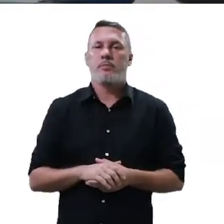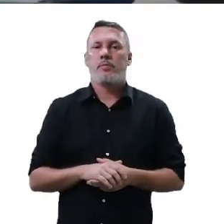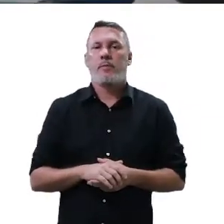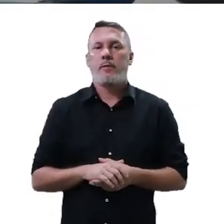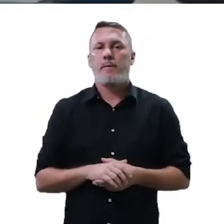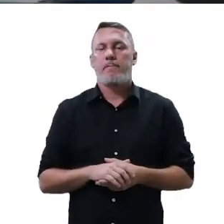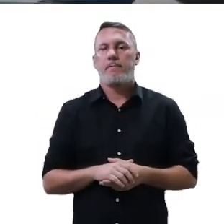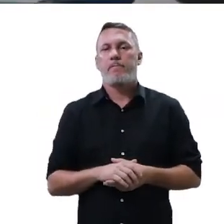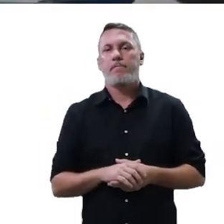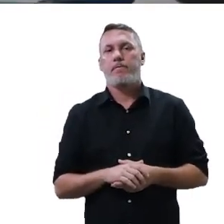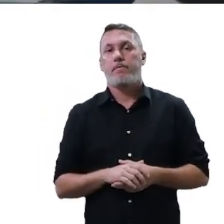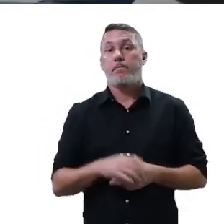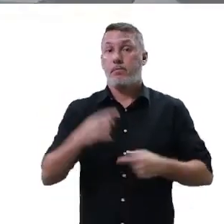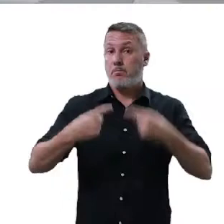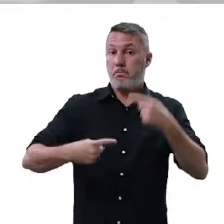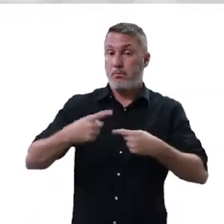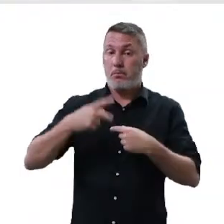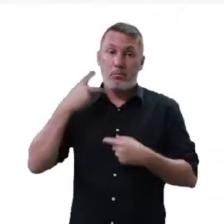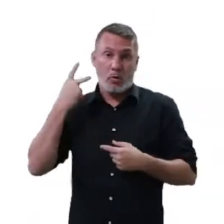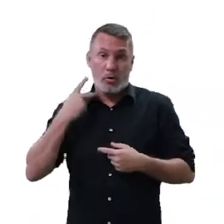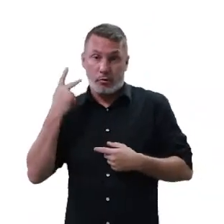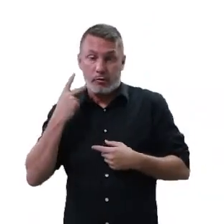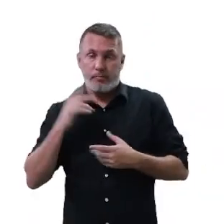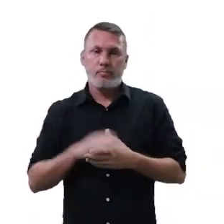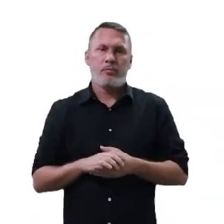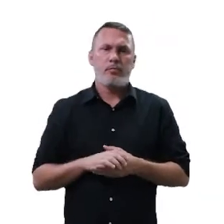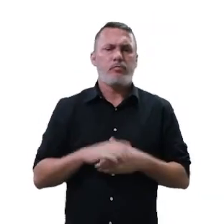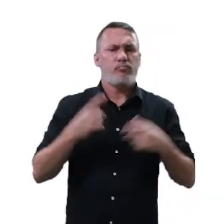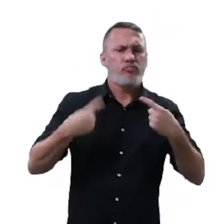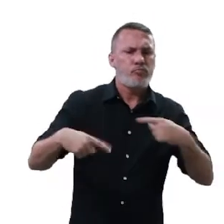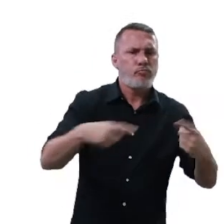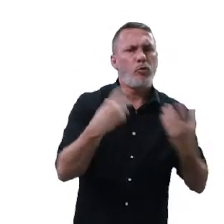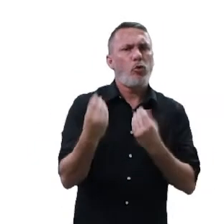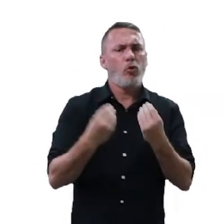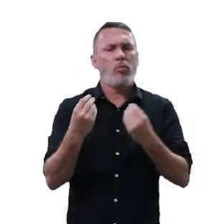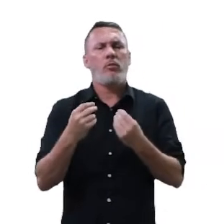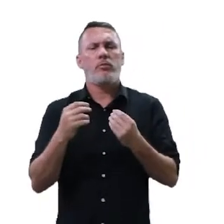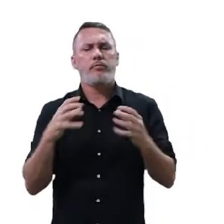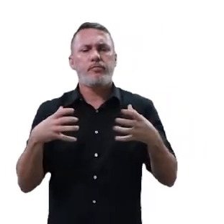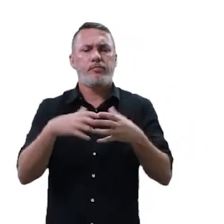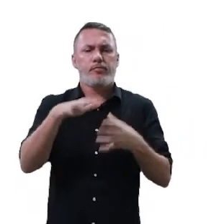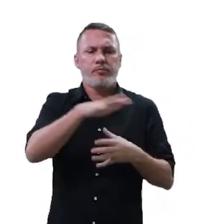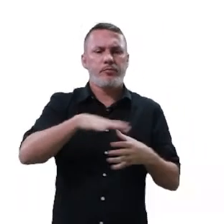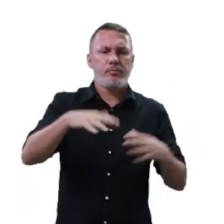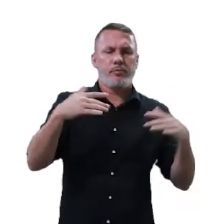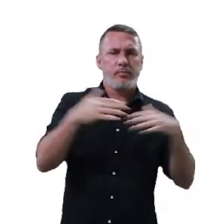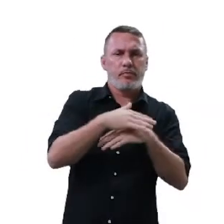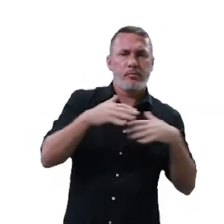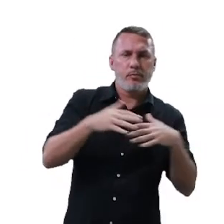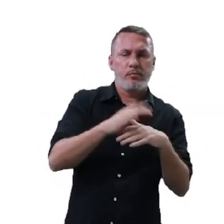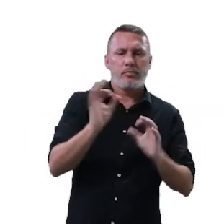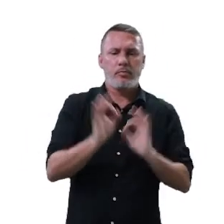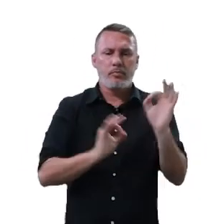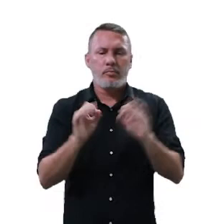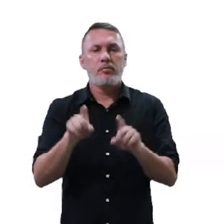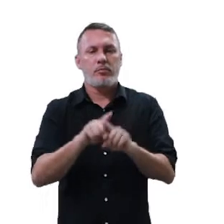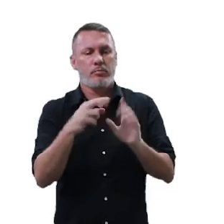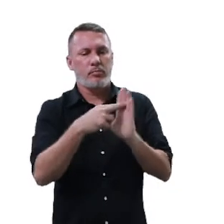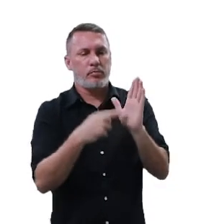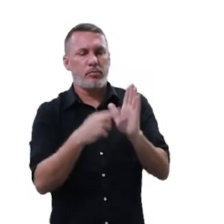para a próxima alternativa. Alternativa B, política, discutindo as formas de organização da polis